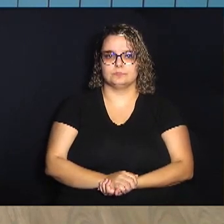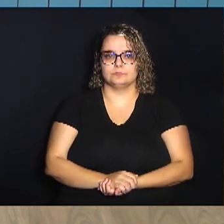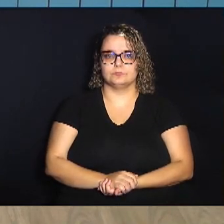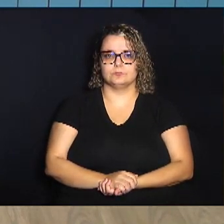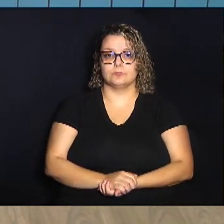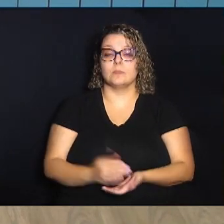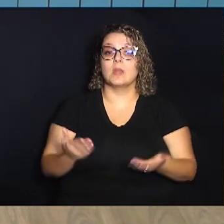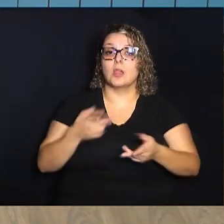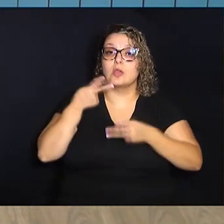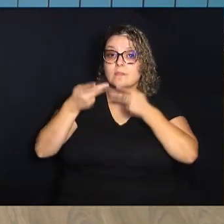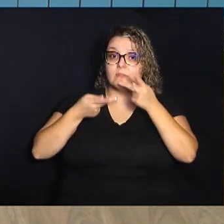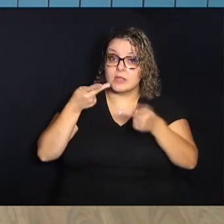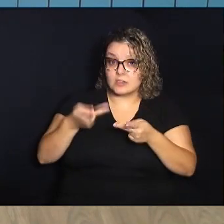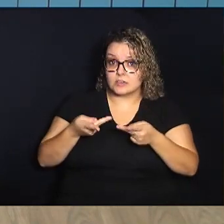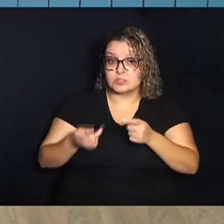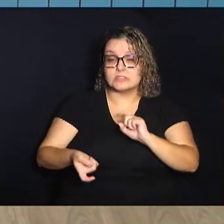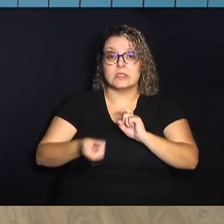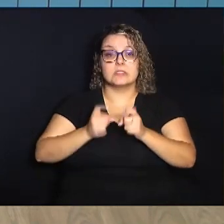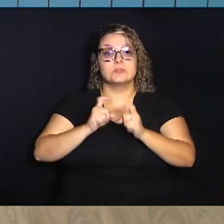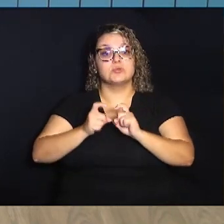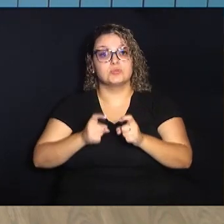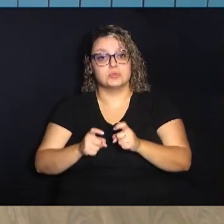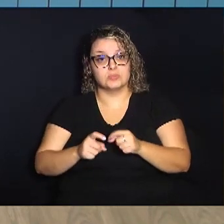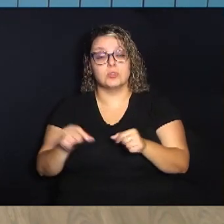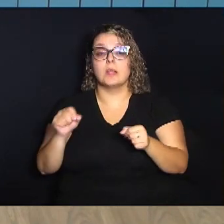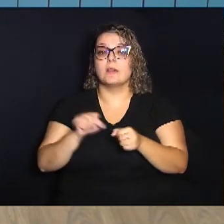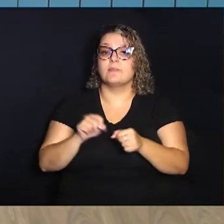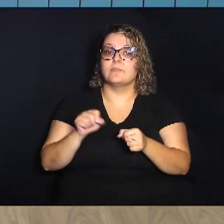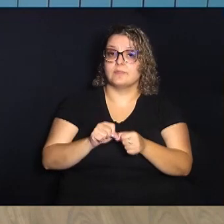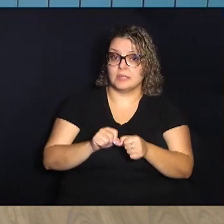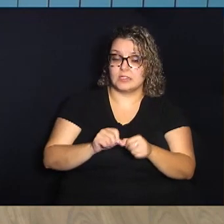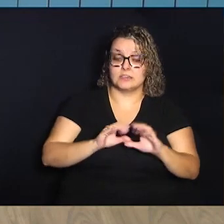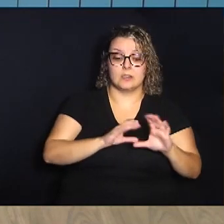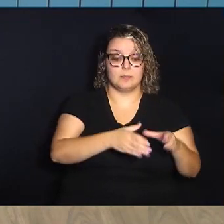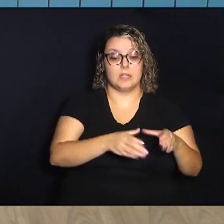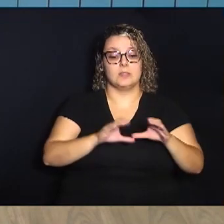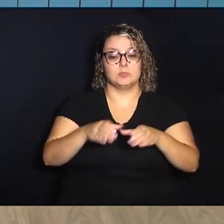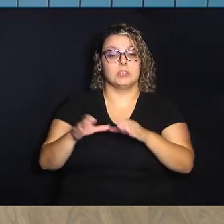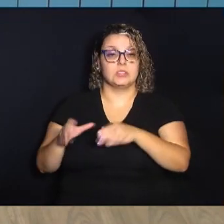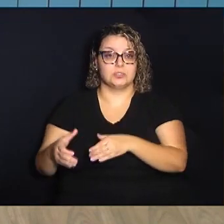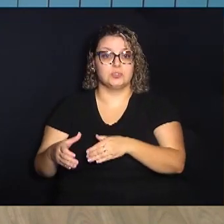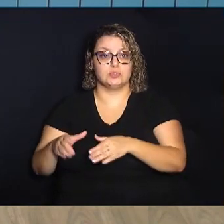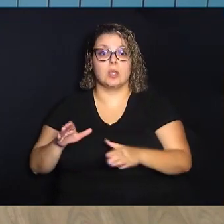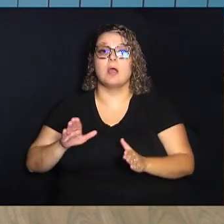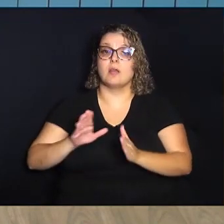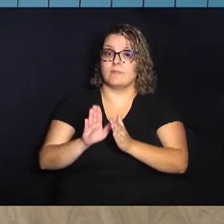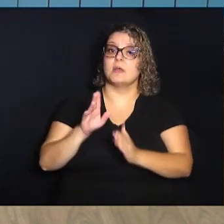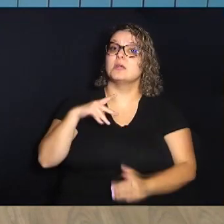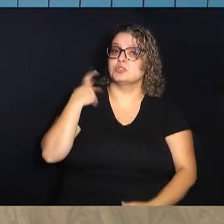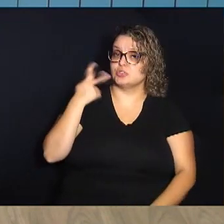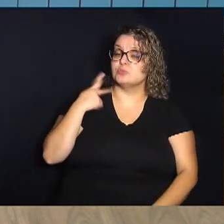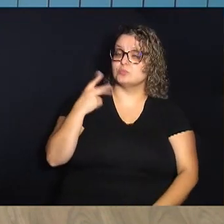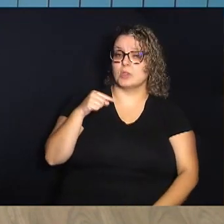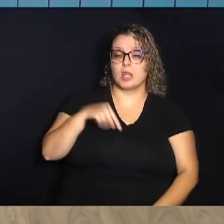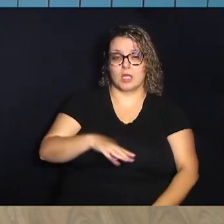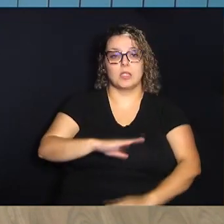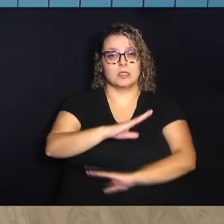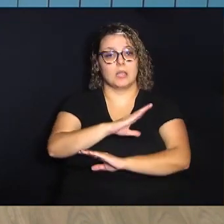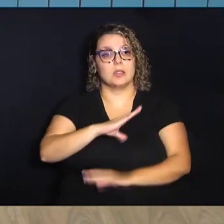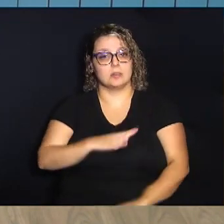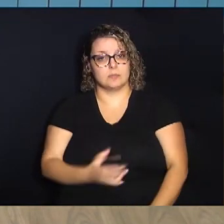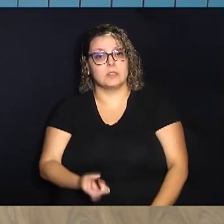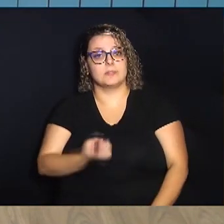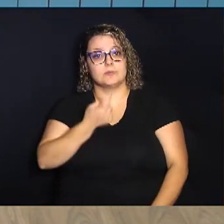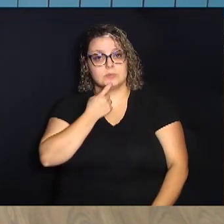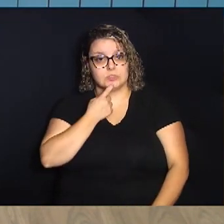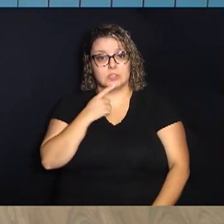Agora nós vamos falar das reuniões que são realizadas pelas comissões e frentes parlamentares aqui da Câmara Municipal de